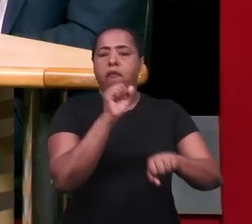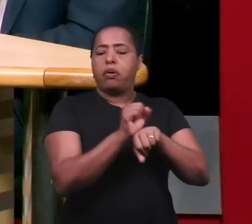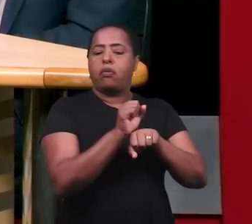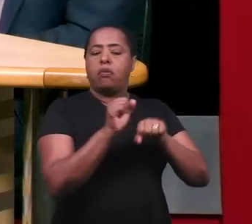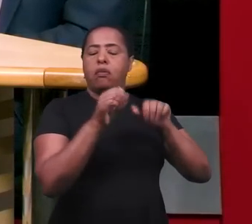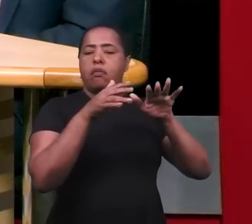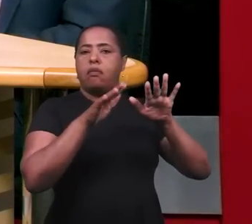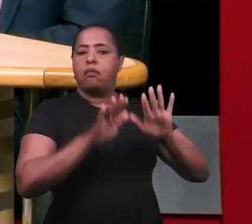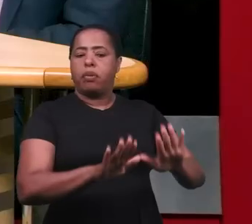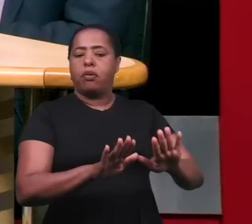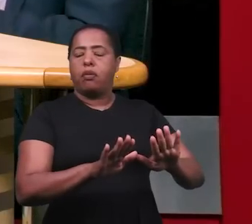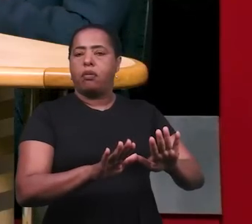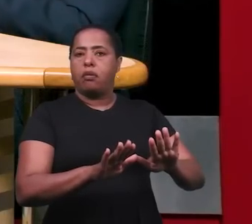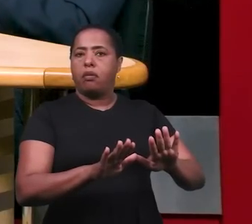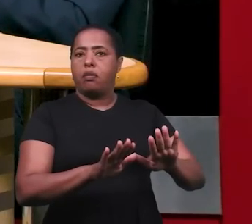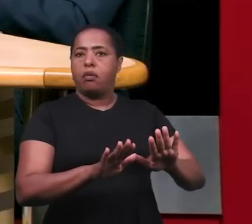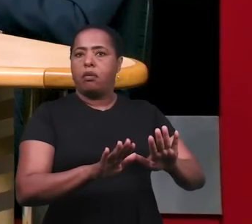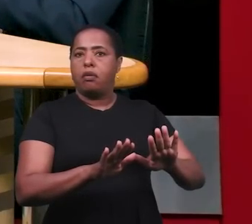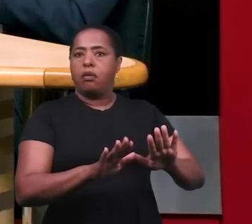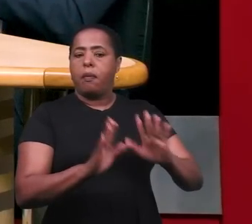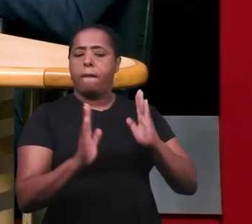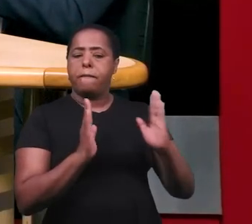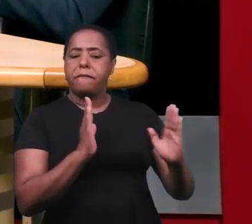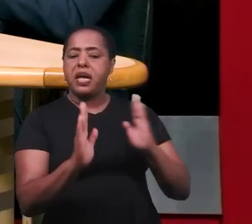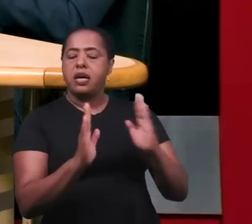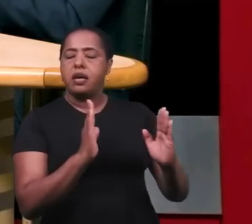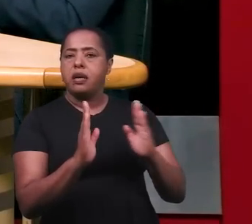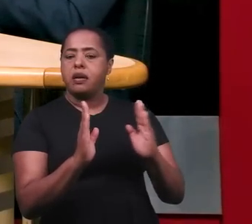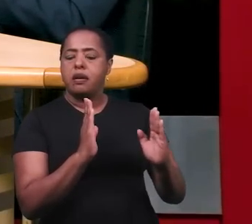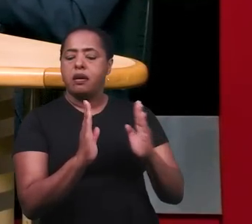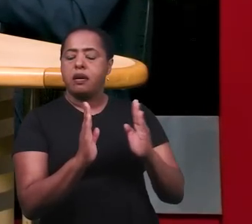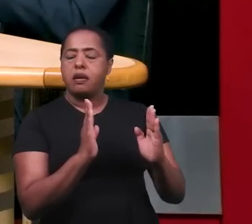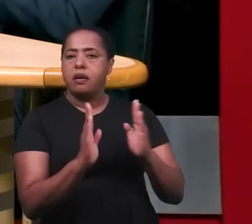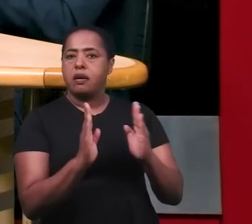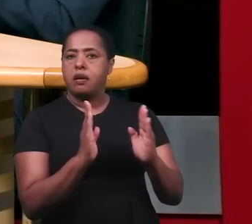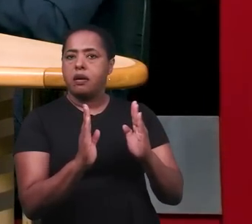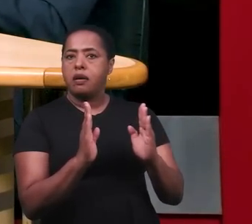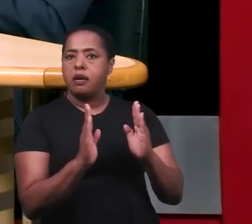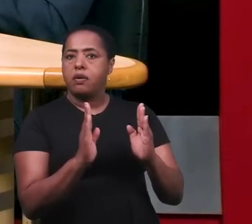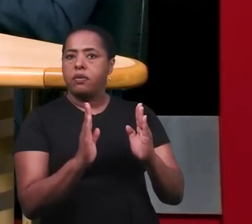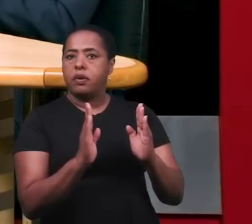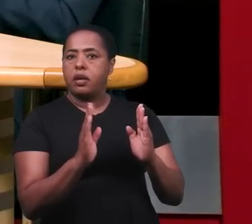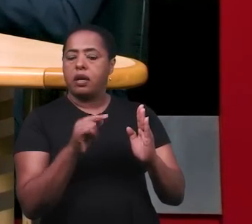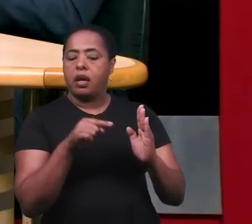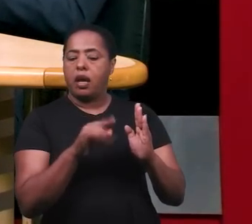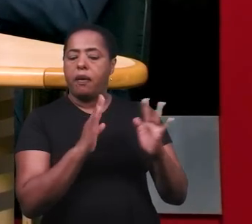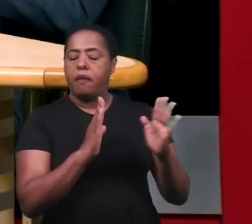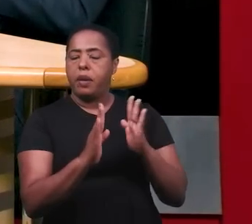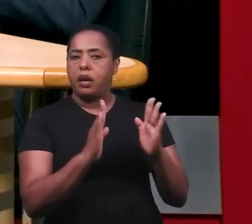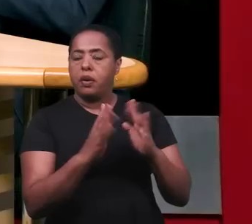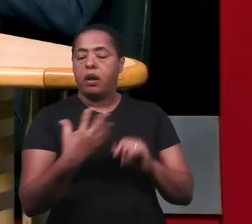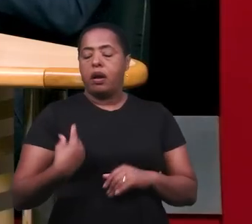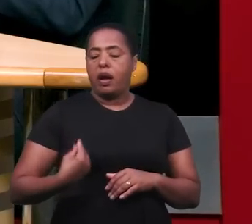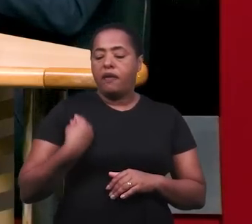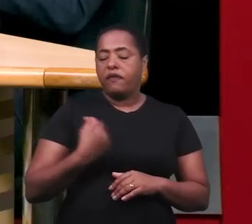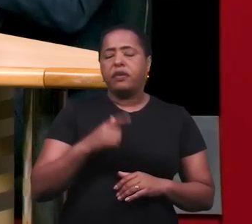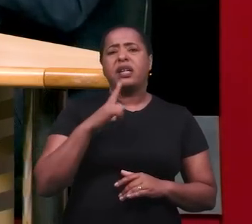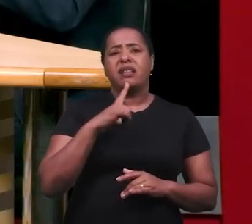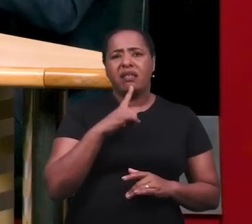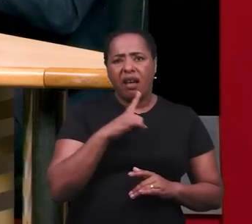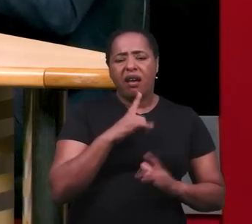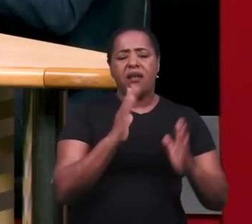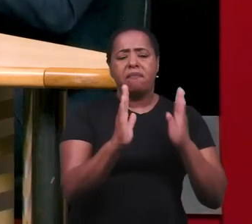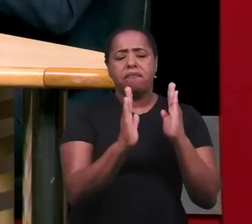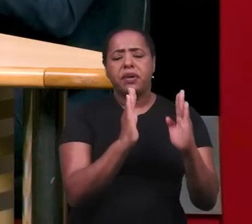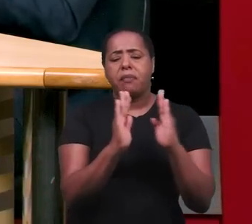no inglês, por exemplo, não traz a palavra tempo, mas estação. Tudo na vida há uma estação, há